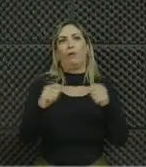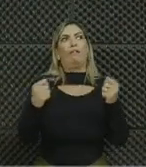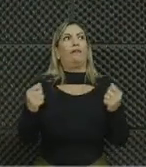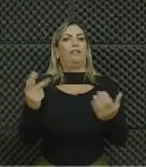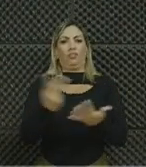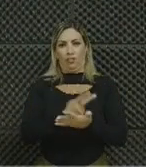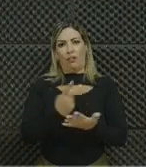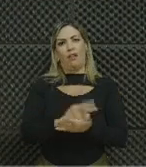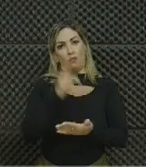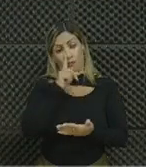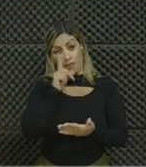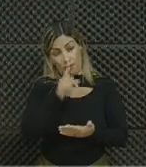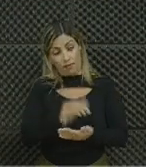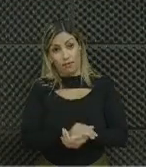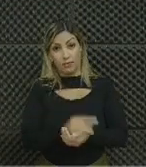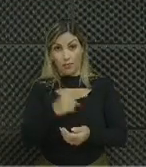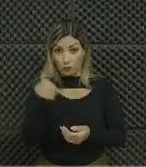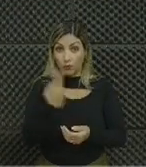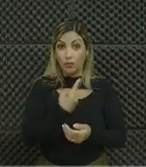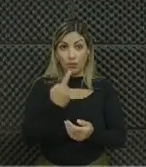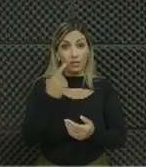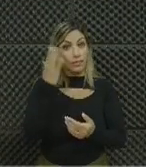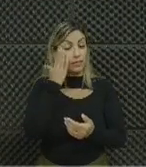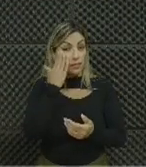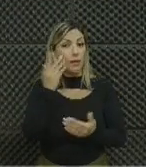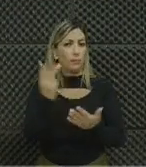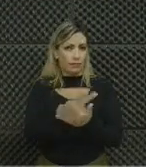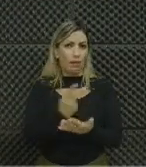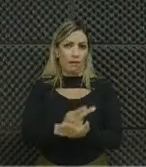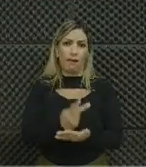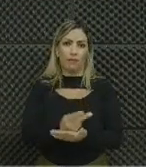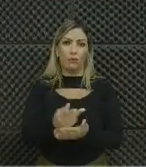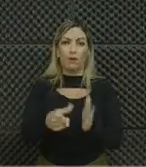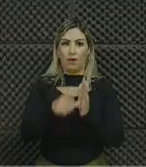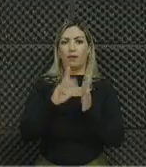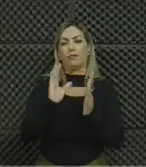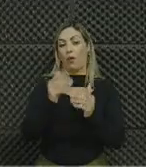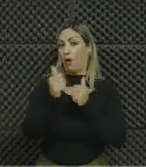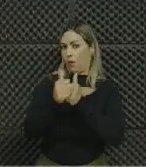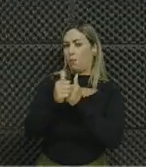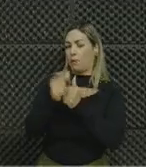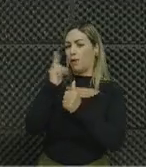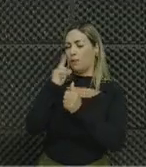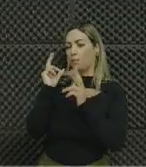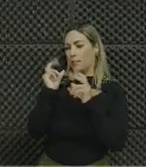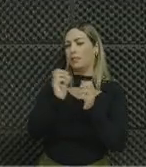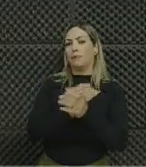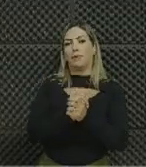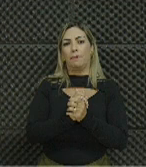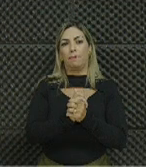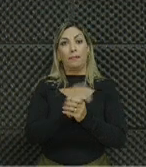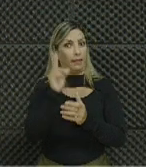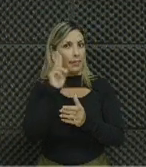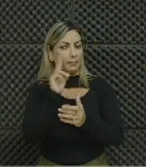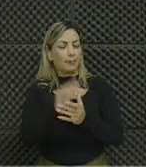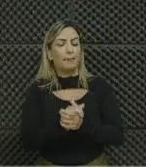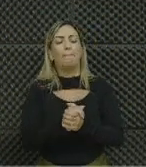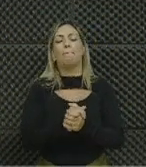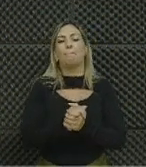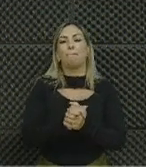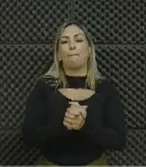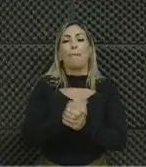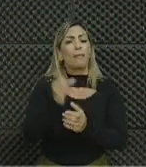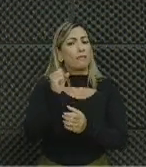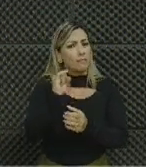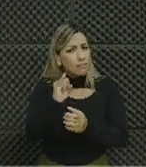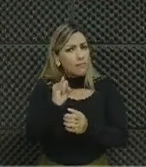erro. E é por isso que nós vemos aqui quais são esses grandes erros. Então, acompanhe aqui para você perceber bem e relembrar.